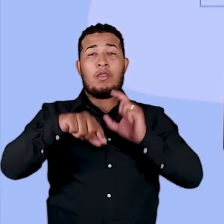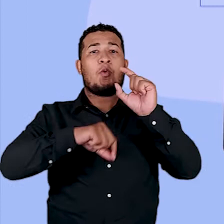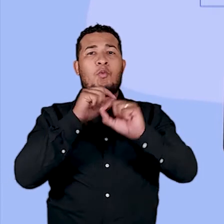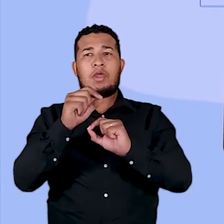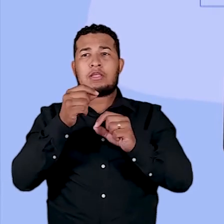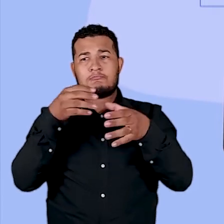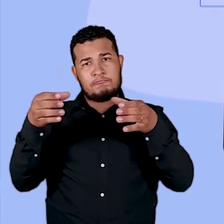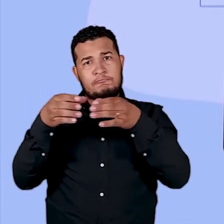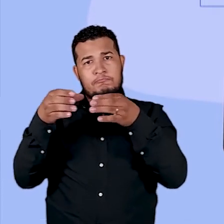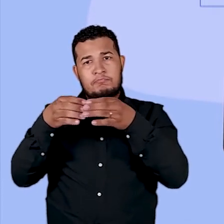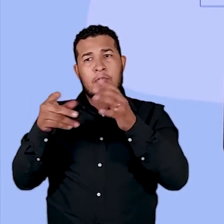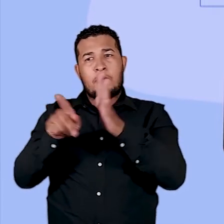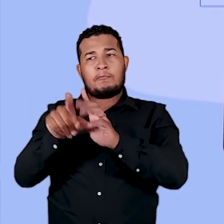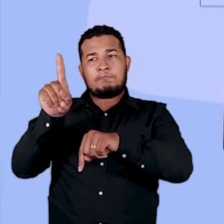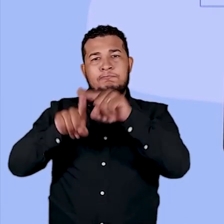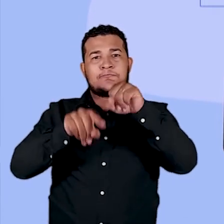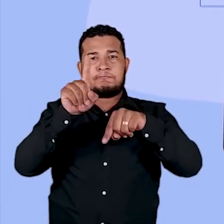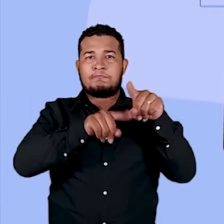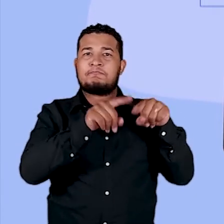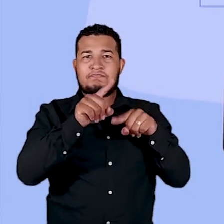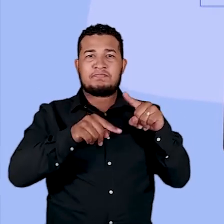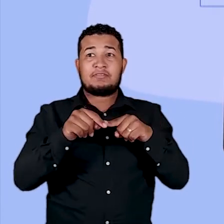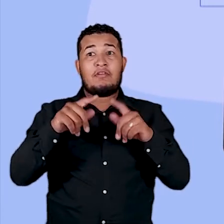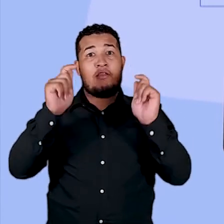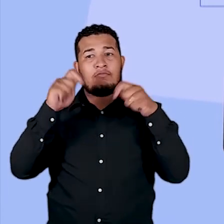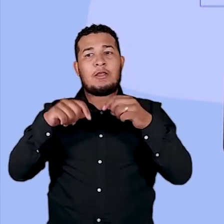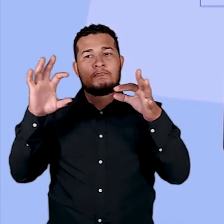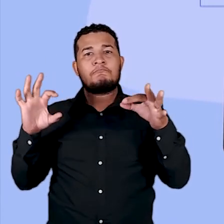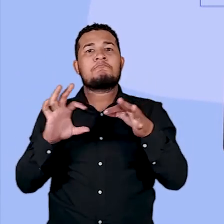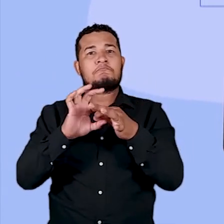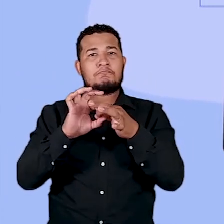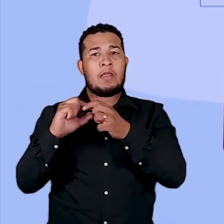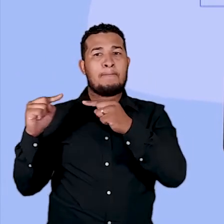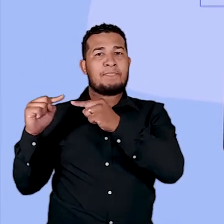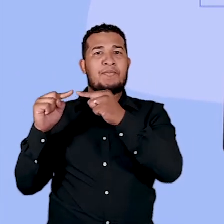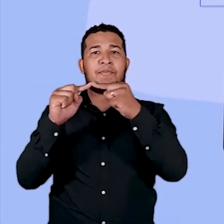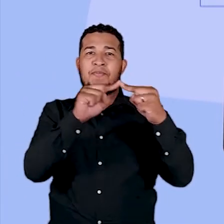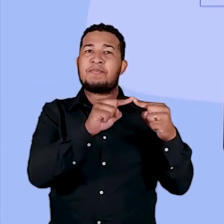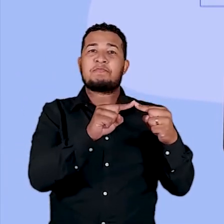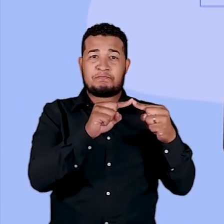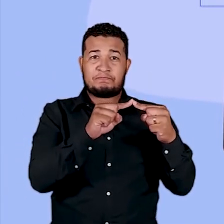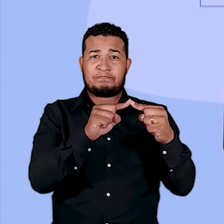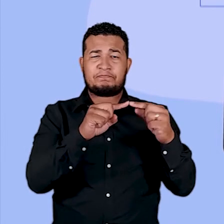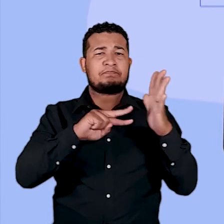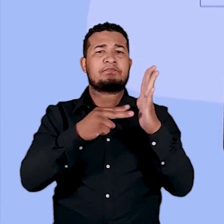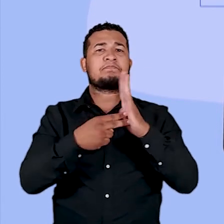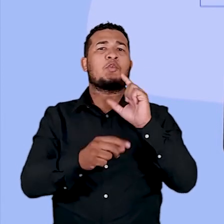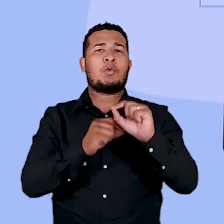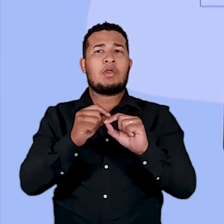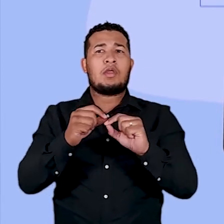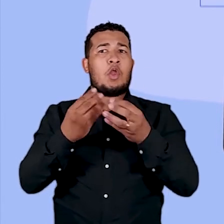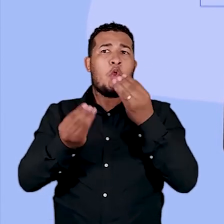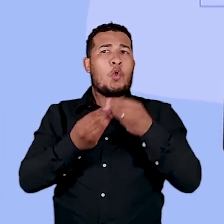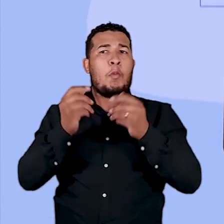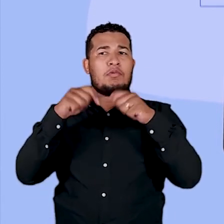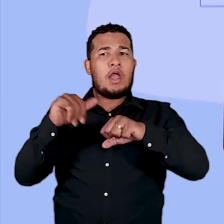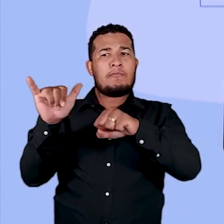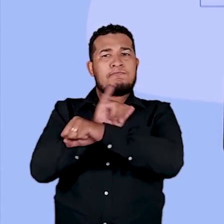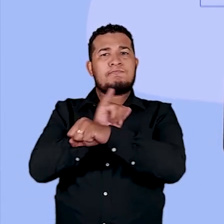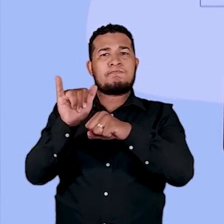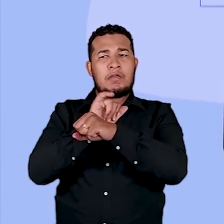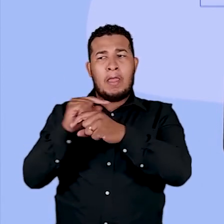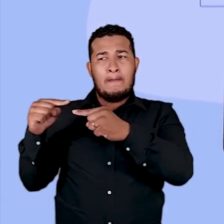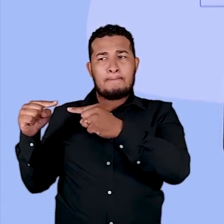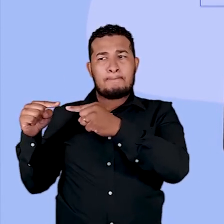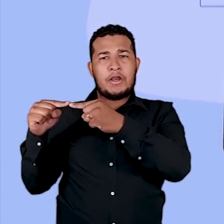circuito elétrico ao conjunto de aparelhos com os quais se pode estabelecer uma corrente elétrica, ou seja, por onde as minhas cargas